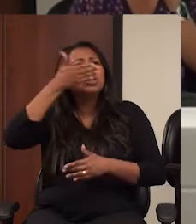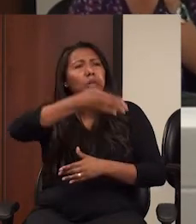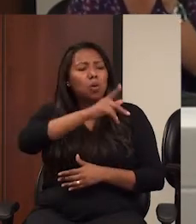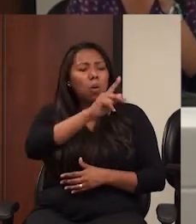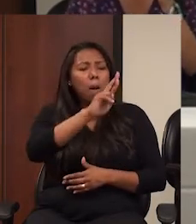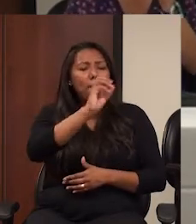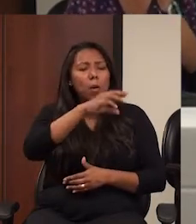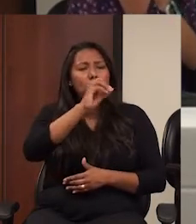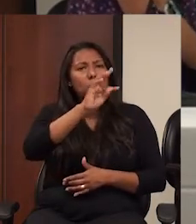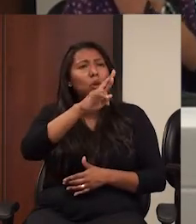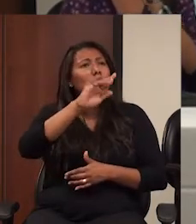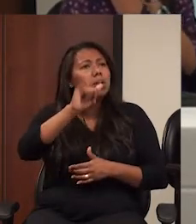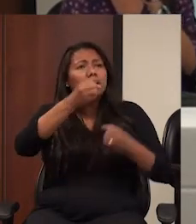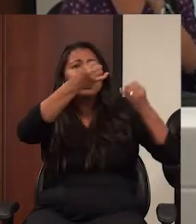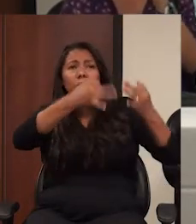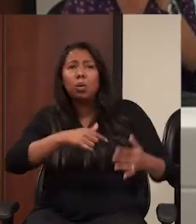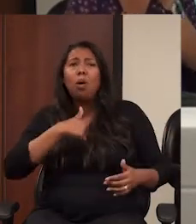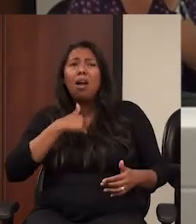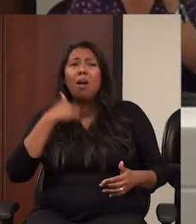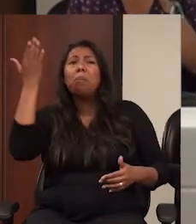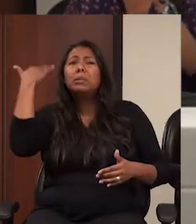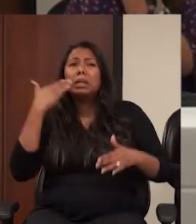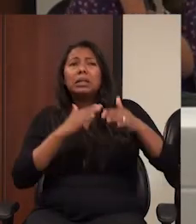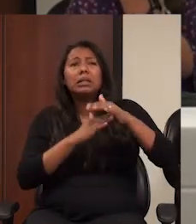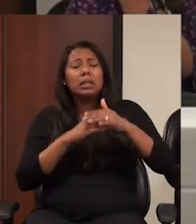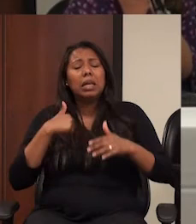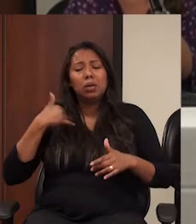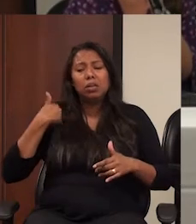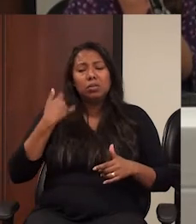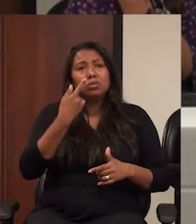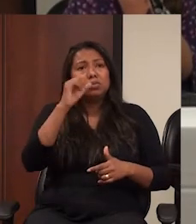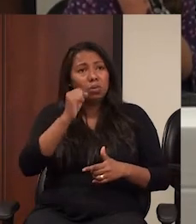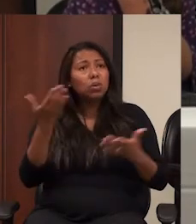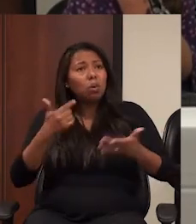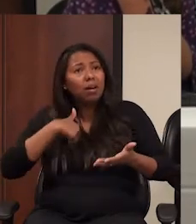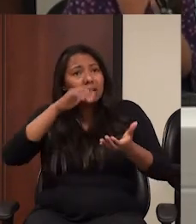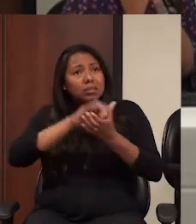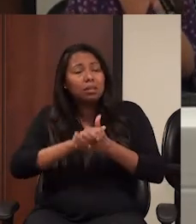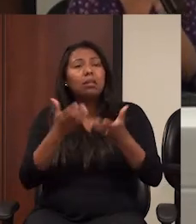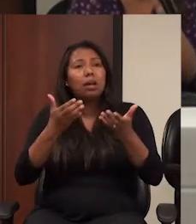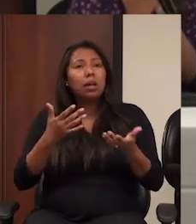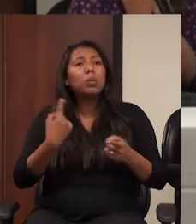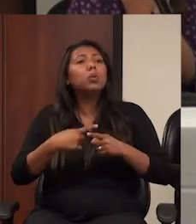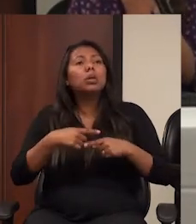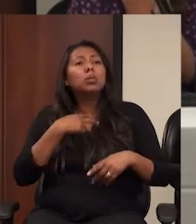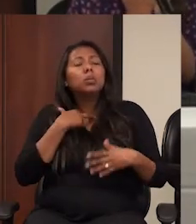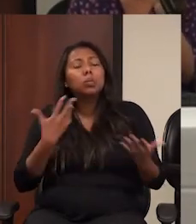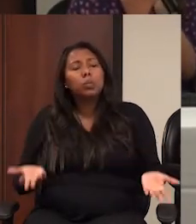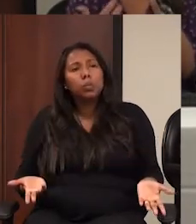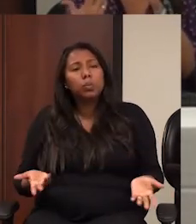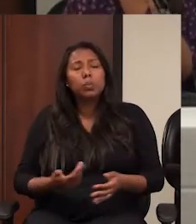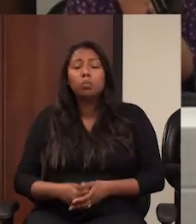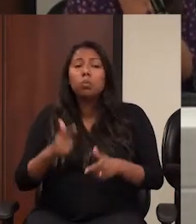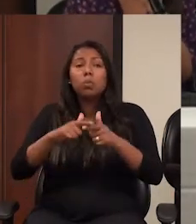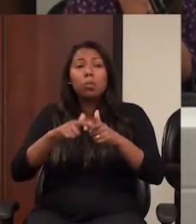tinha 18 anos, agora eu vivo com uma pessoa, eu gosto muito dele, eu quero casar. Por que não? Qual